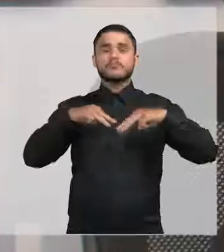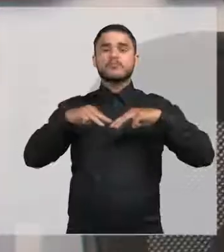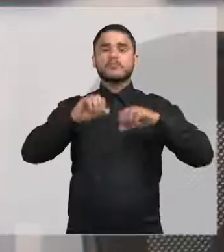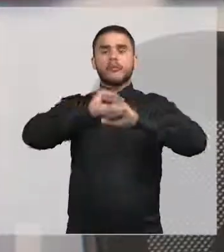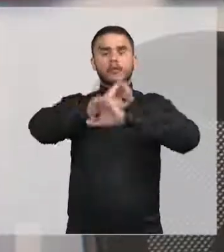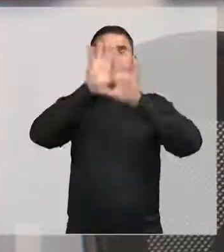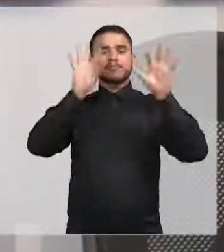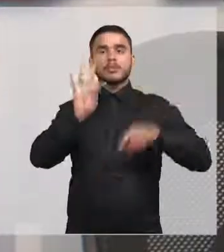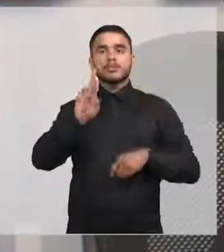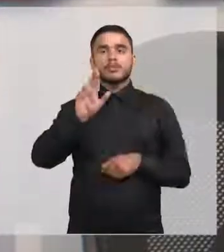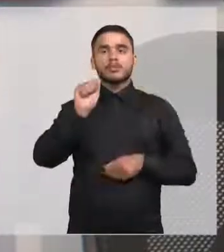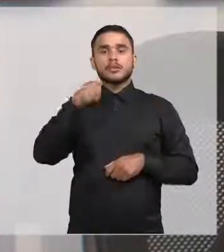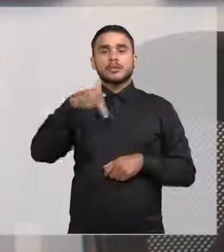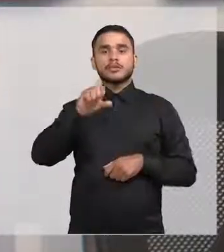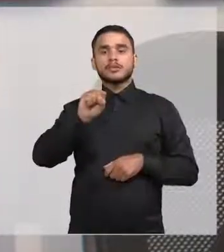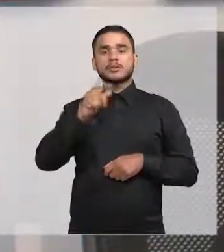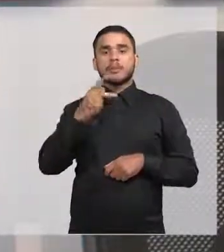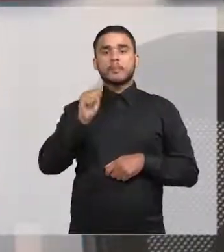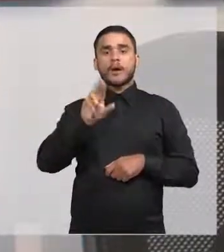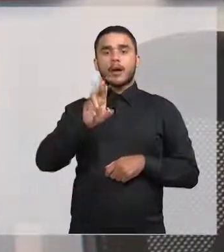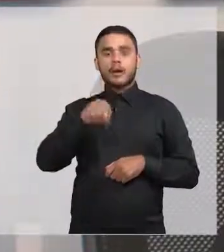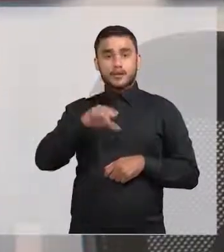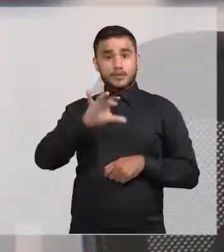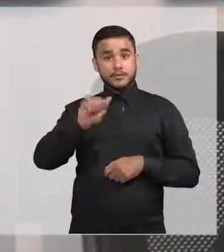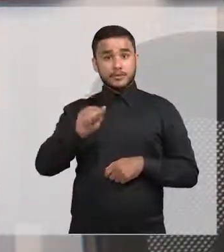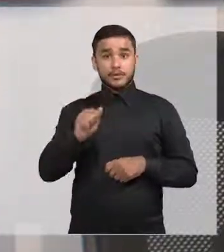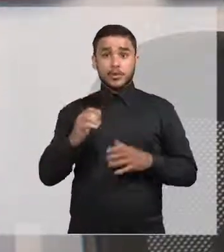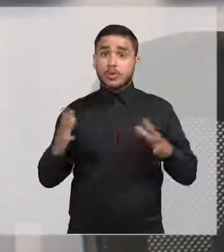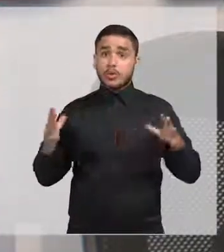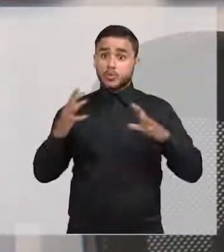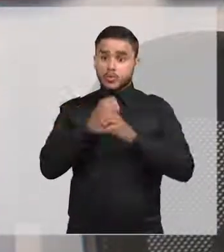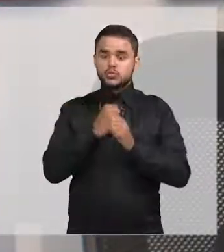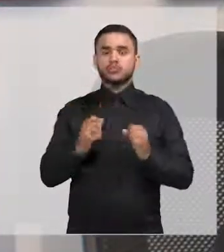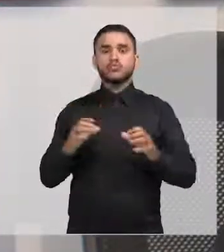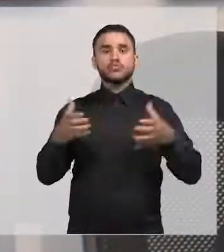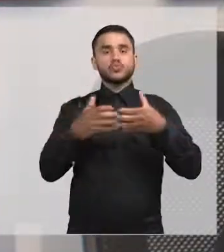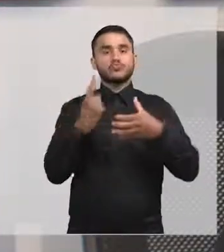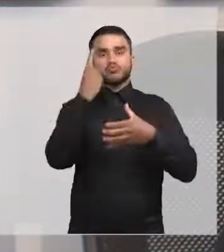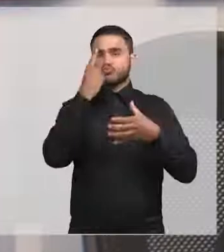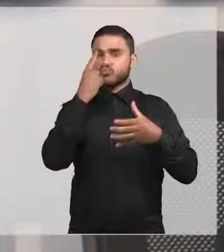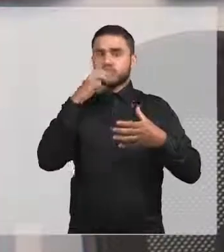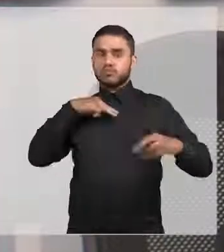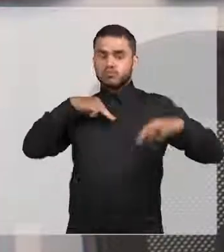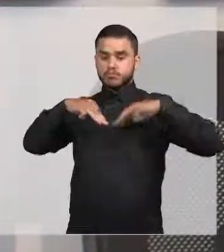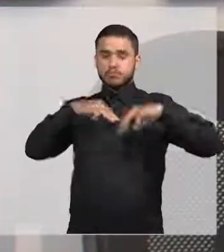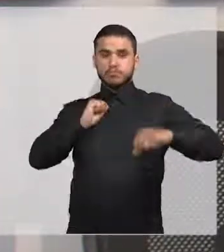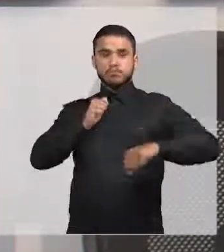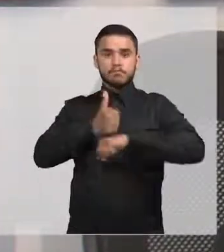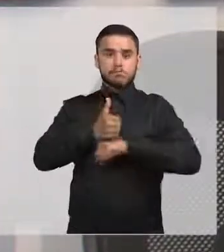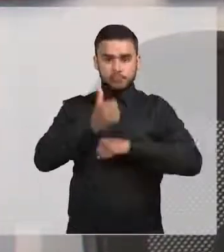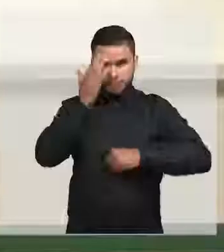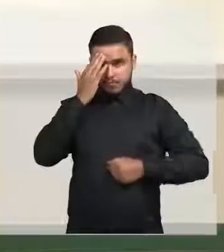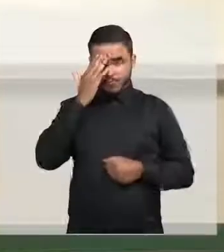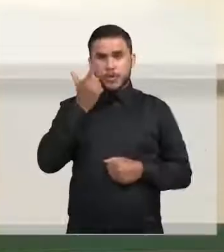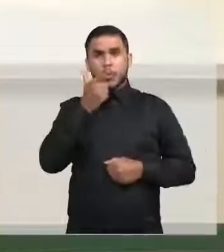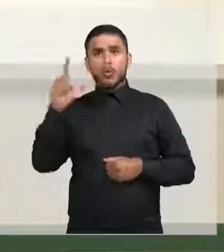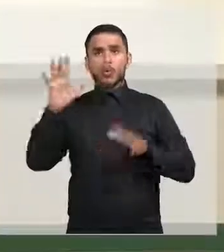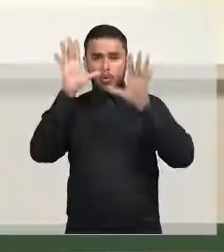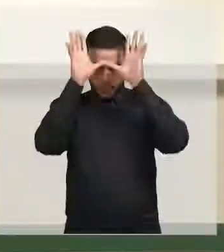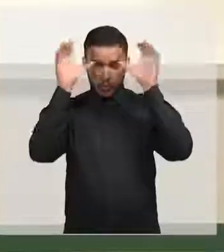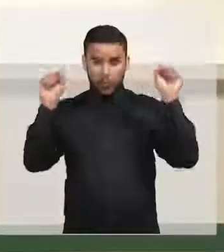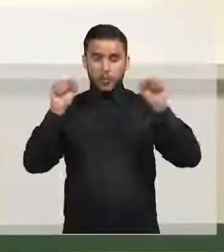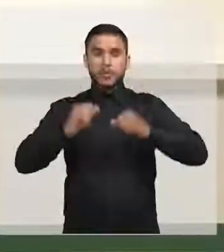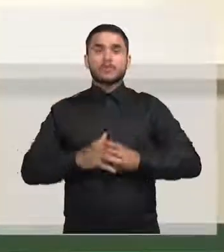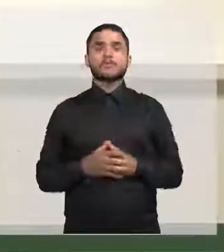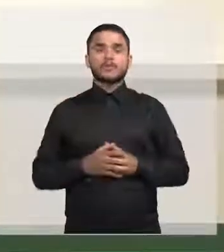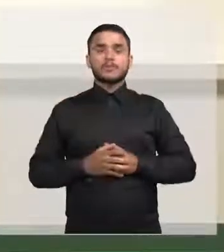acerto, já tinha um projeto em andamento. Você nota o seguinte... Então você está dando um aqui de petista, né? Os petistas